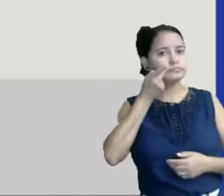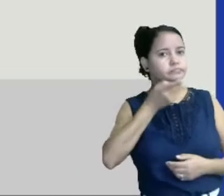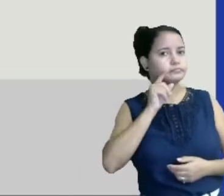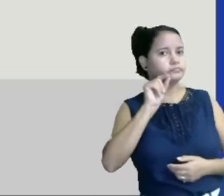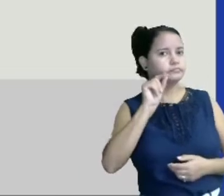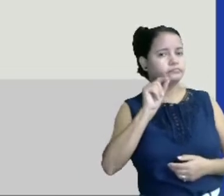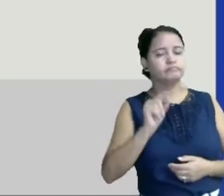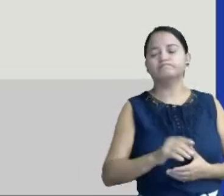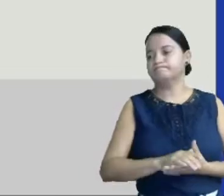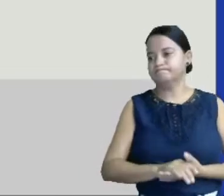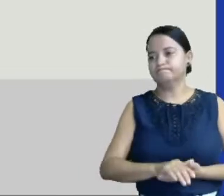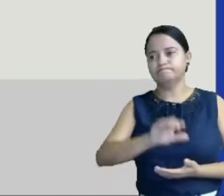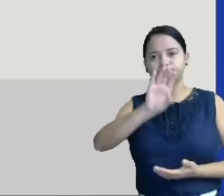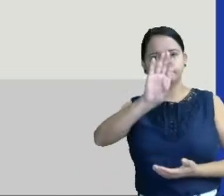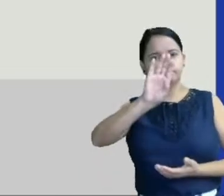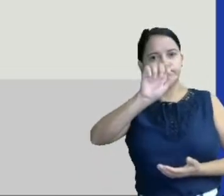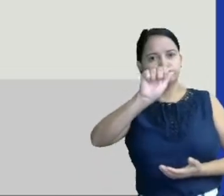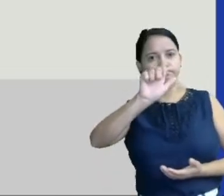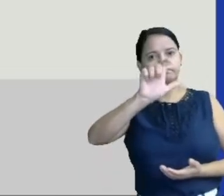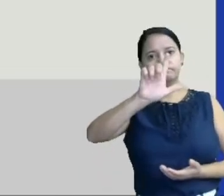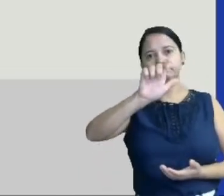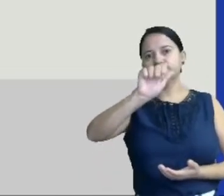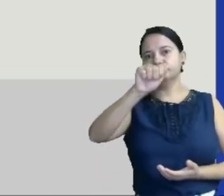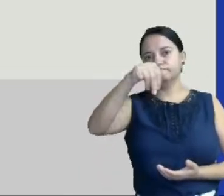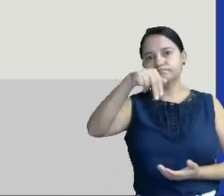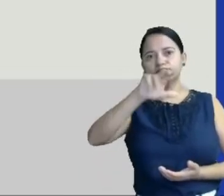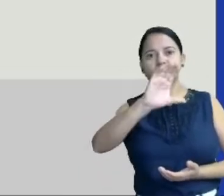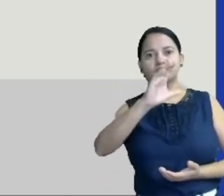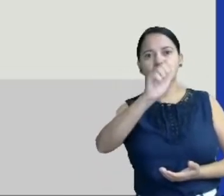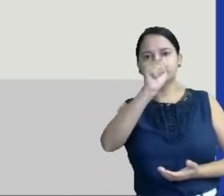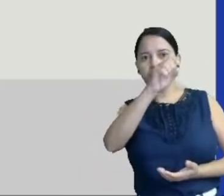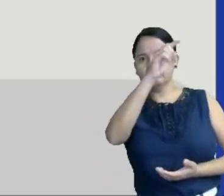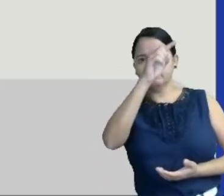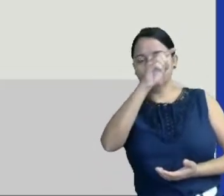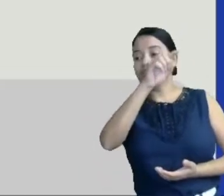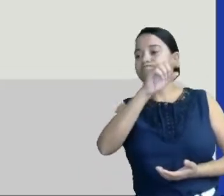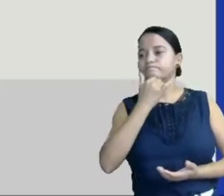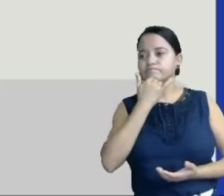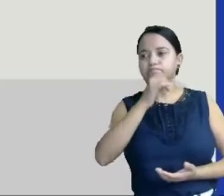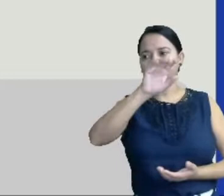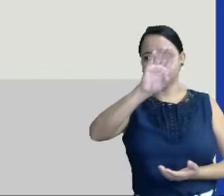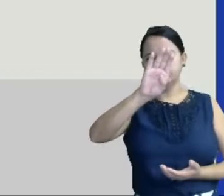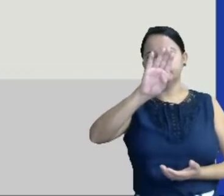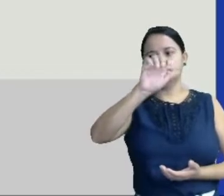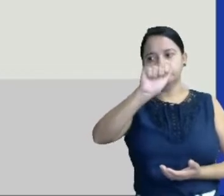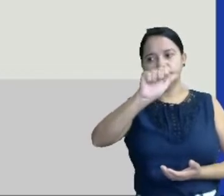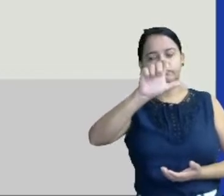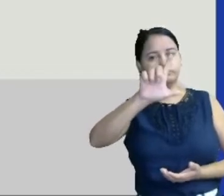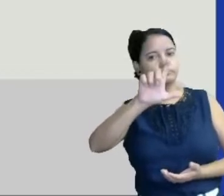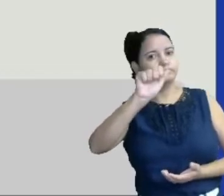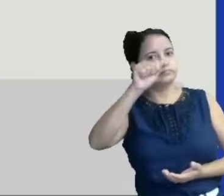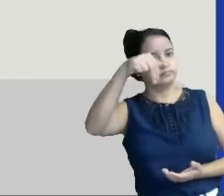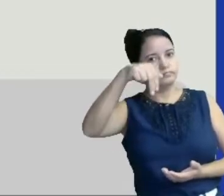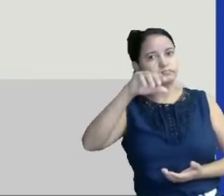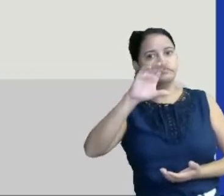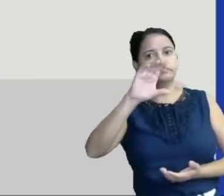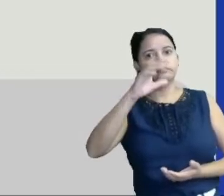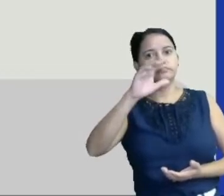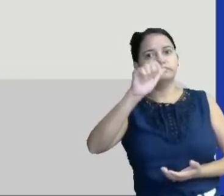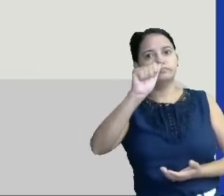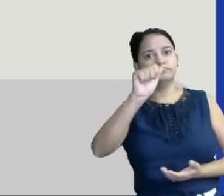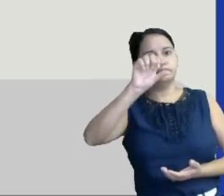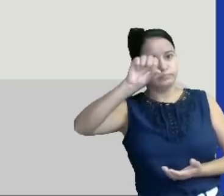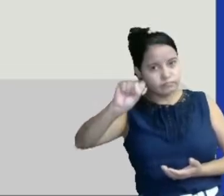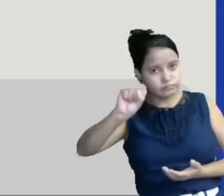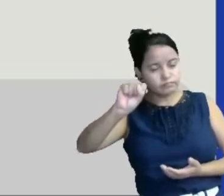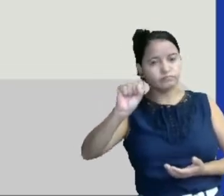pouco sobre balança né E aqui é a balança que a gente vai usar especificamente Então antes do surgimento das